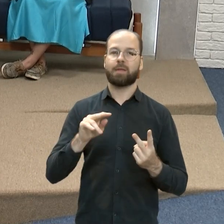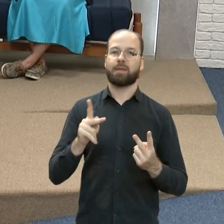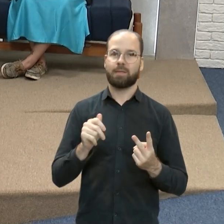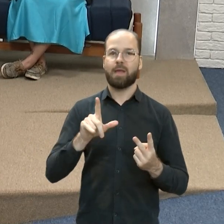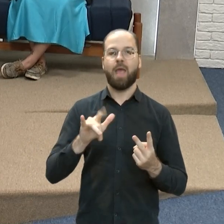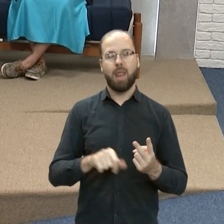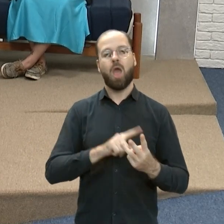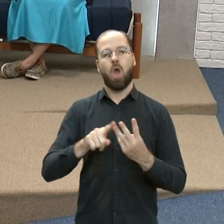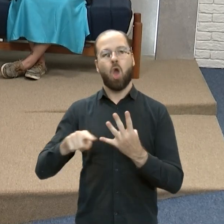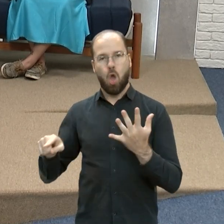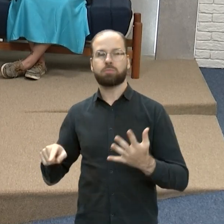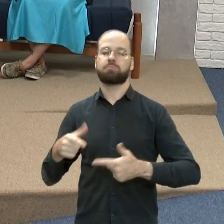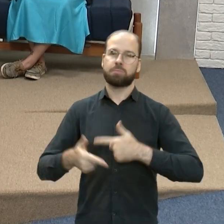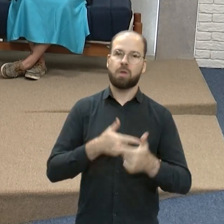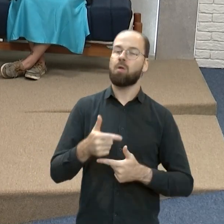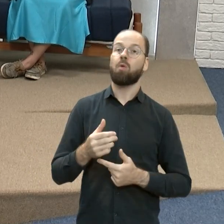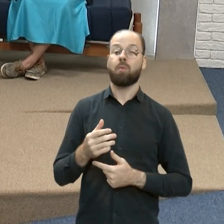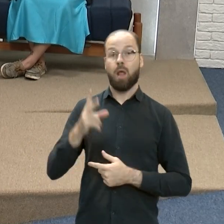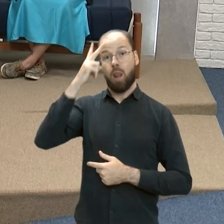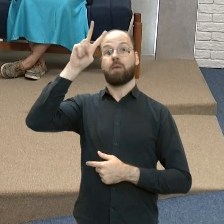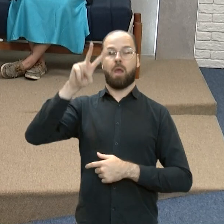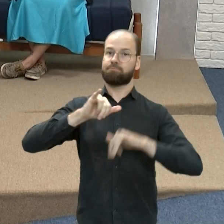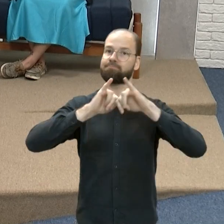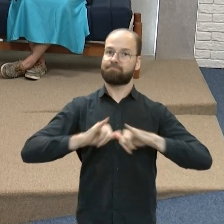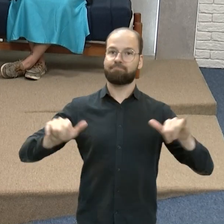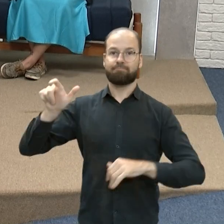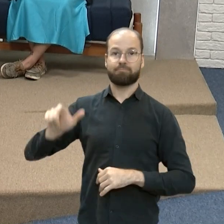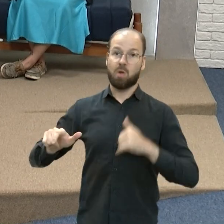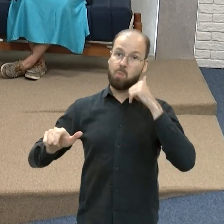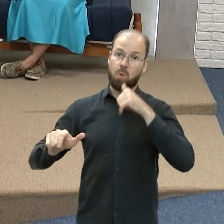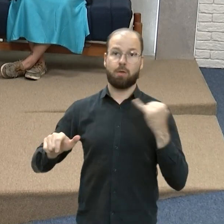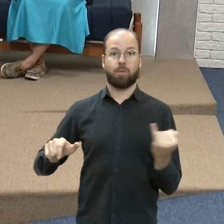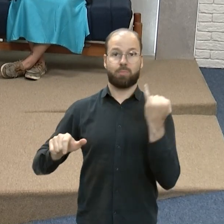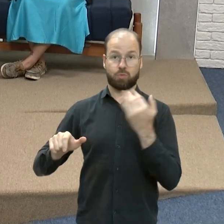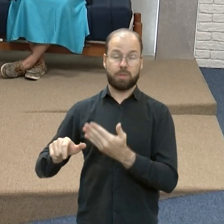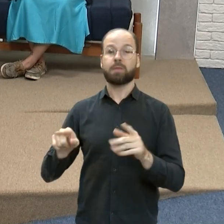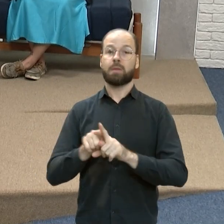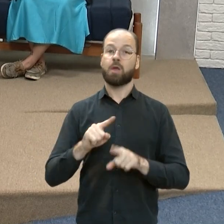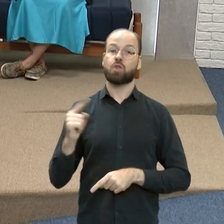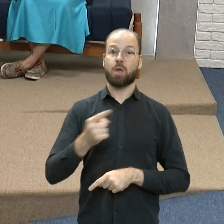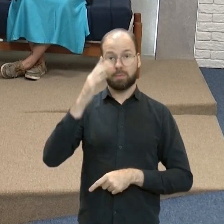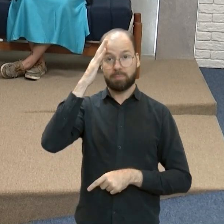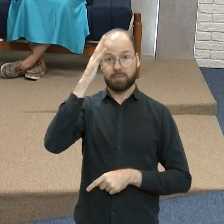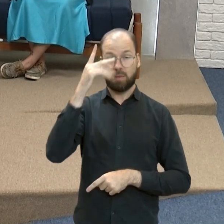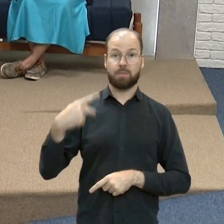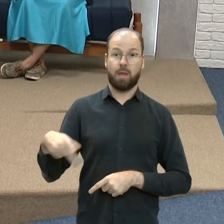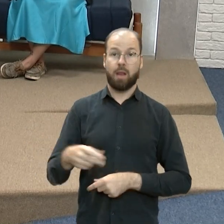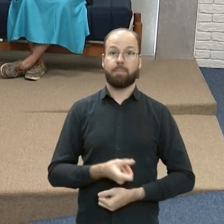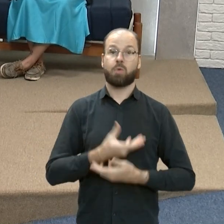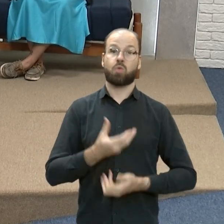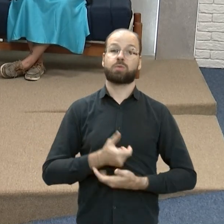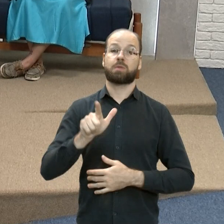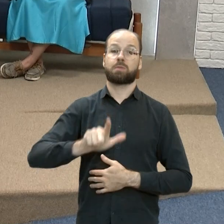que a gente resgate, né, um pouco da história dessa mulher e que a gente possa também pensar, né, sobre a produção literária dela, pensar na influência nos dias